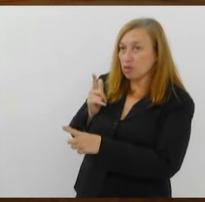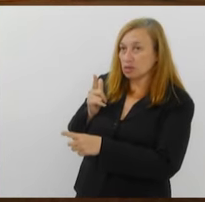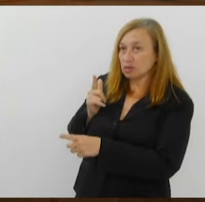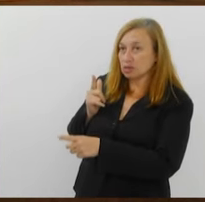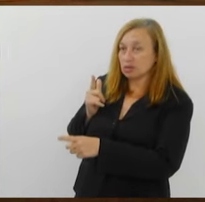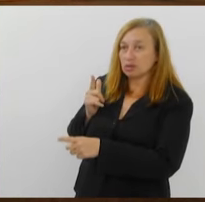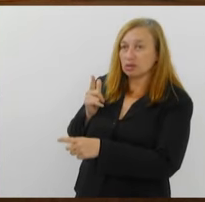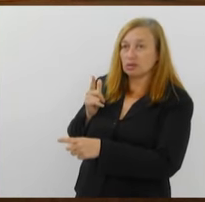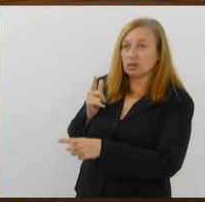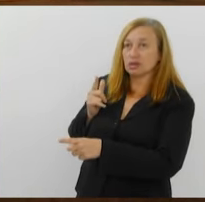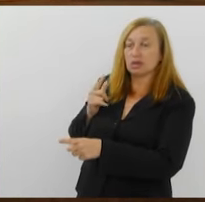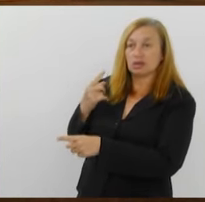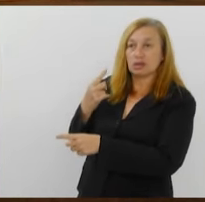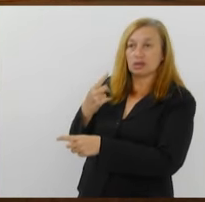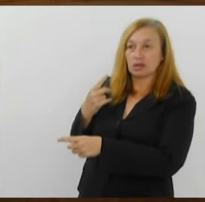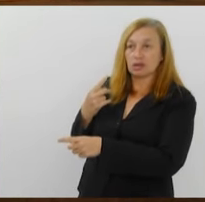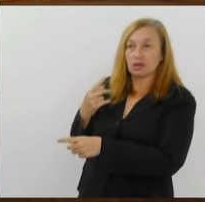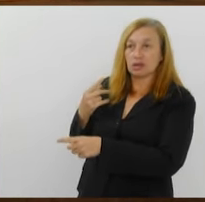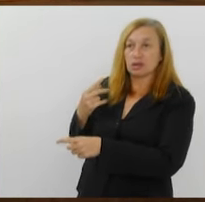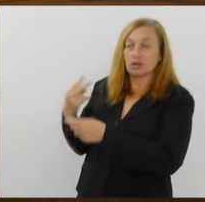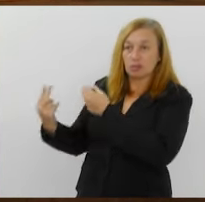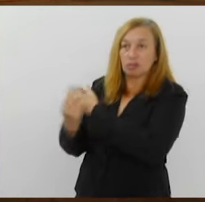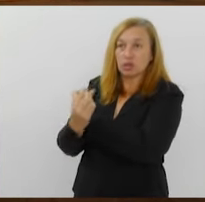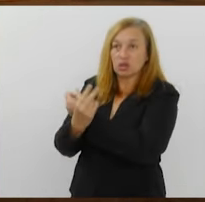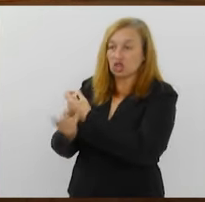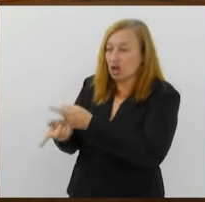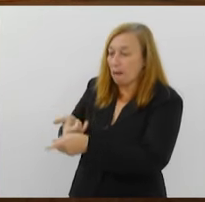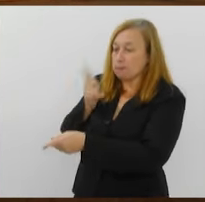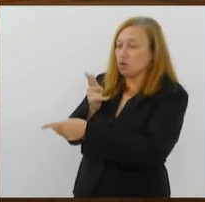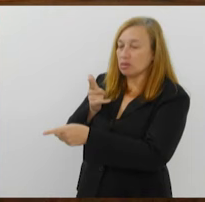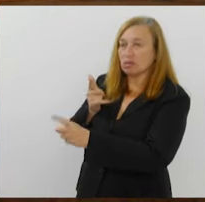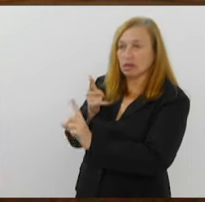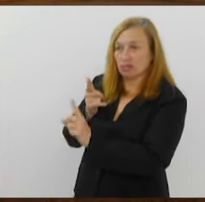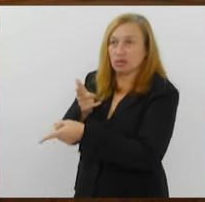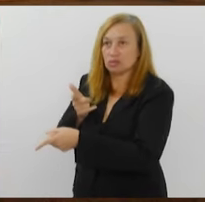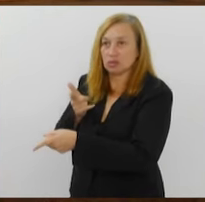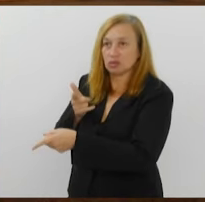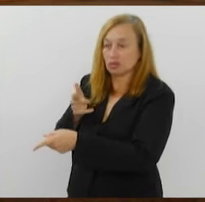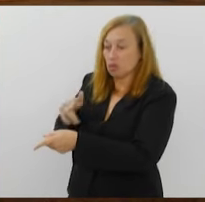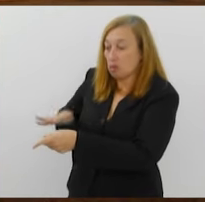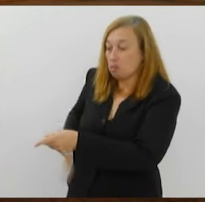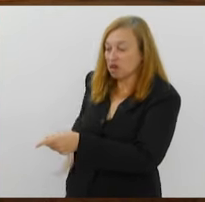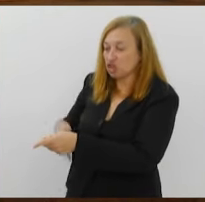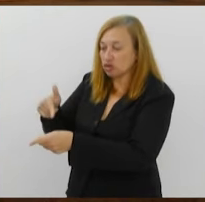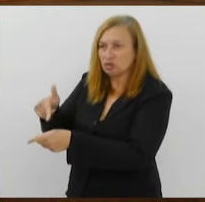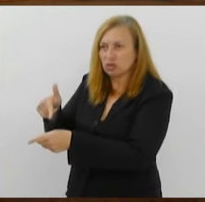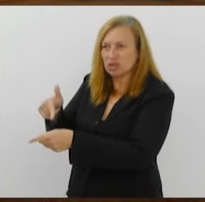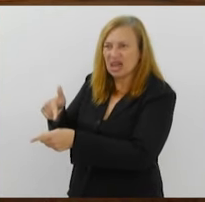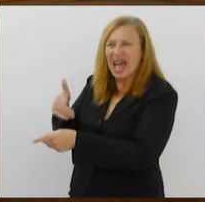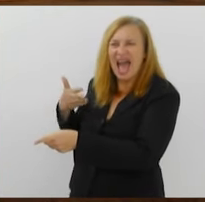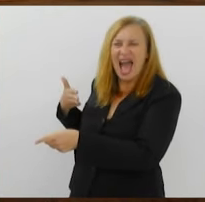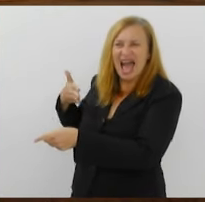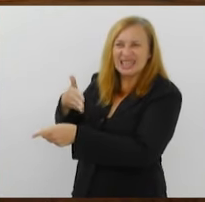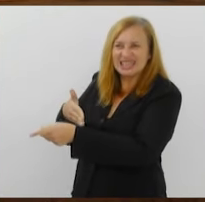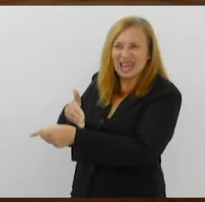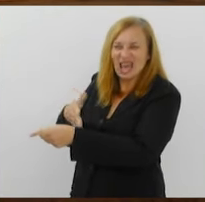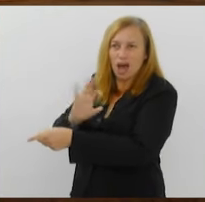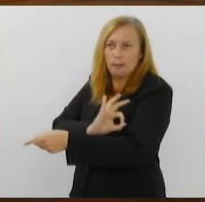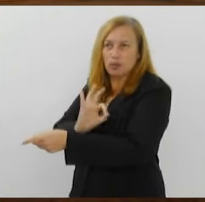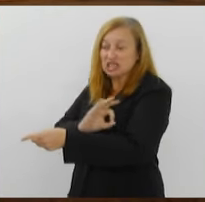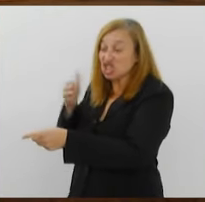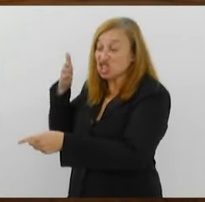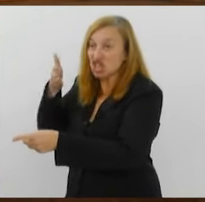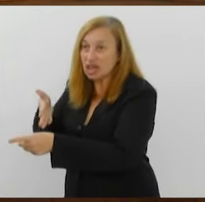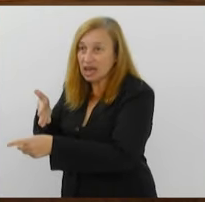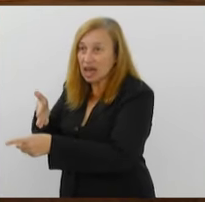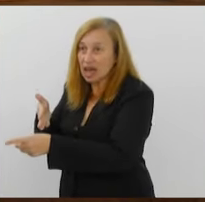defendendo, atuando em legítima defesa, atinge o bandido. Aí, até o policial chegar naquele bandido,